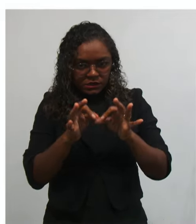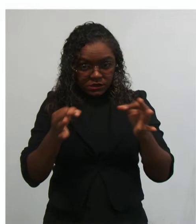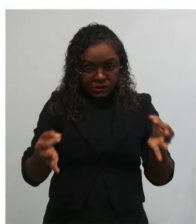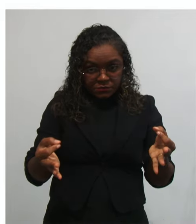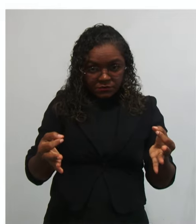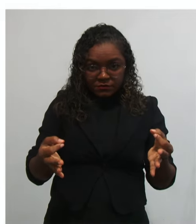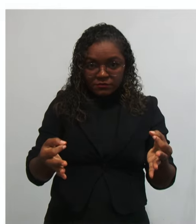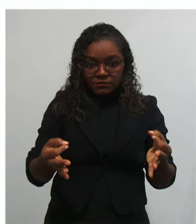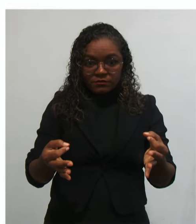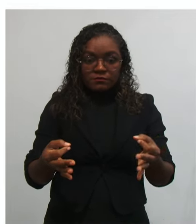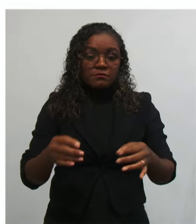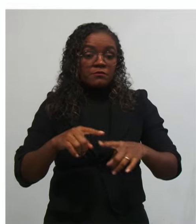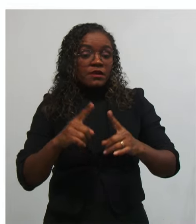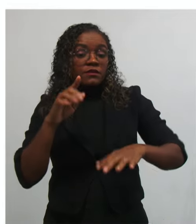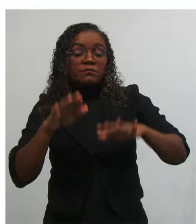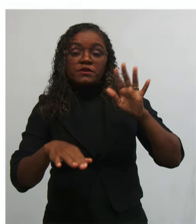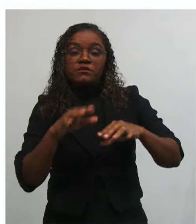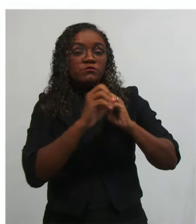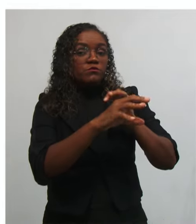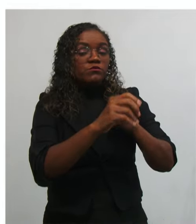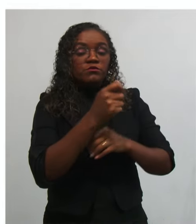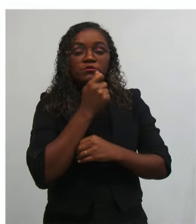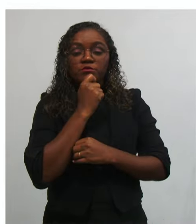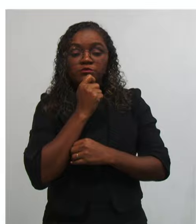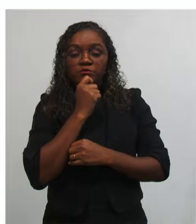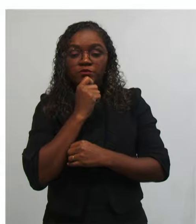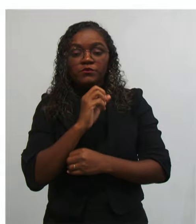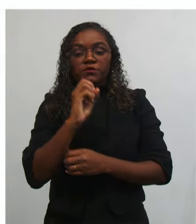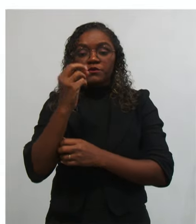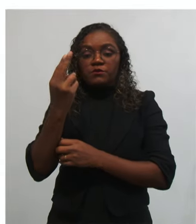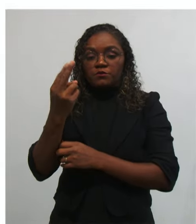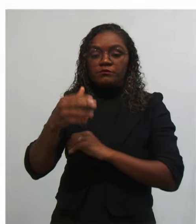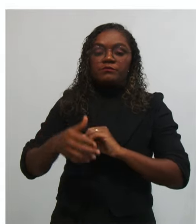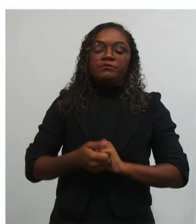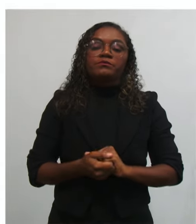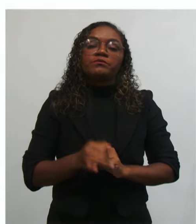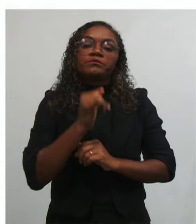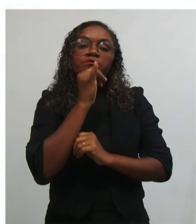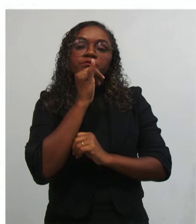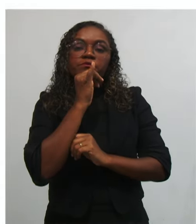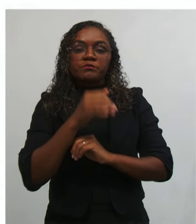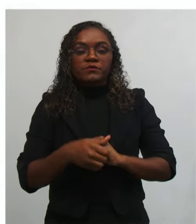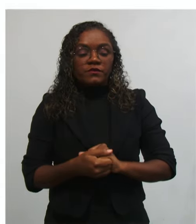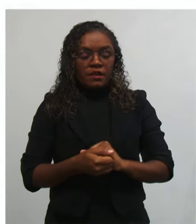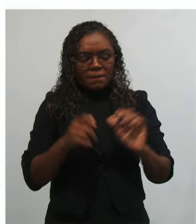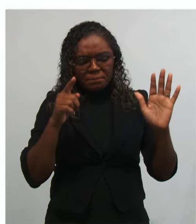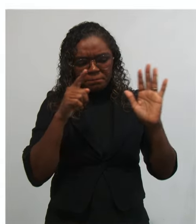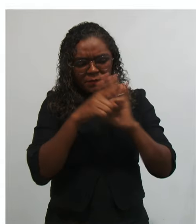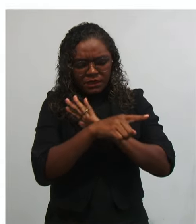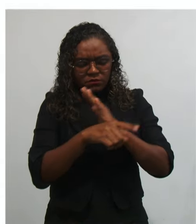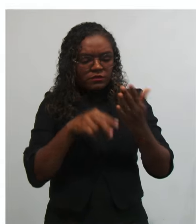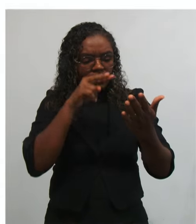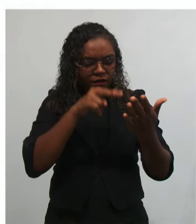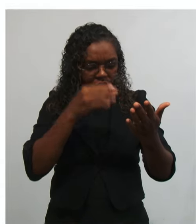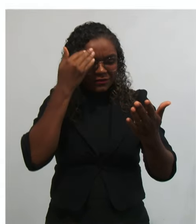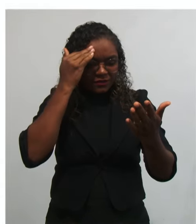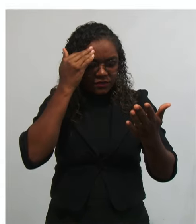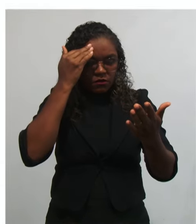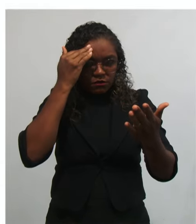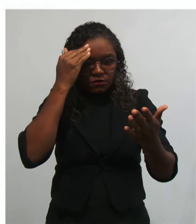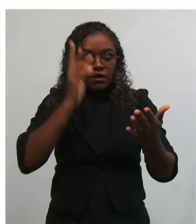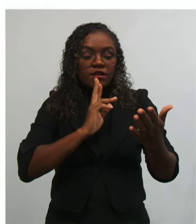Não ensinaram pergunta bem compreendida 50% da resposta bem dada mas também o contrário é